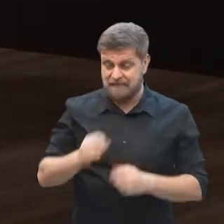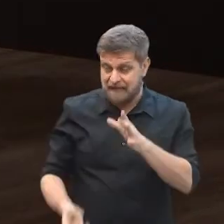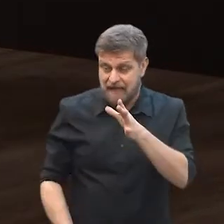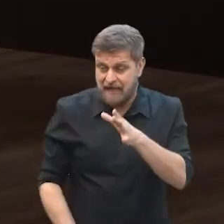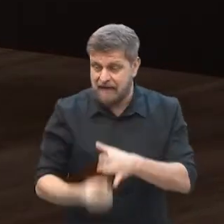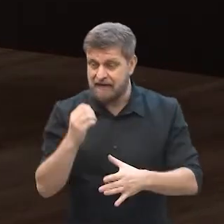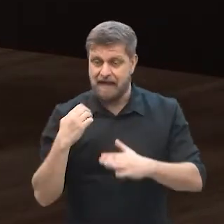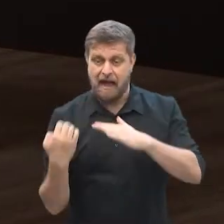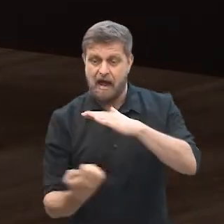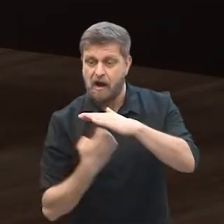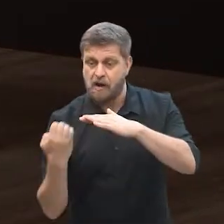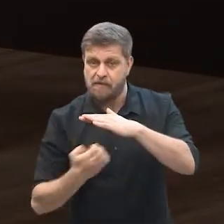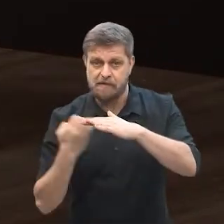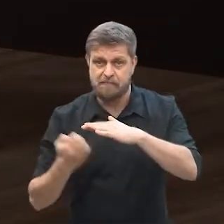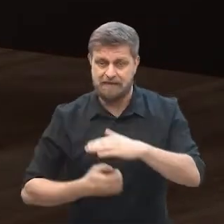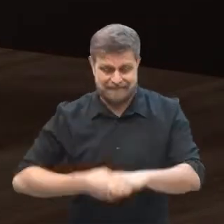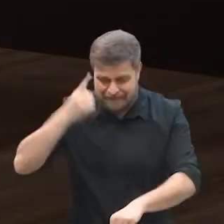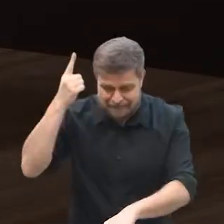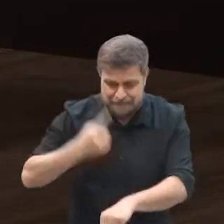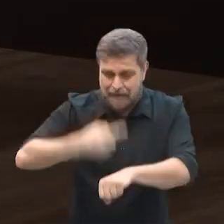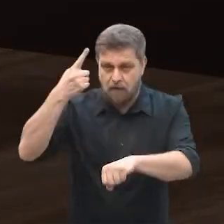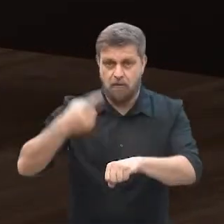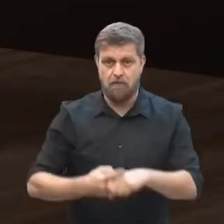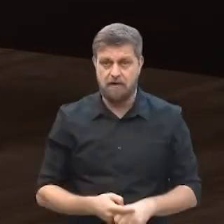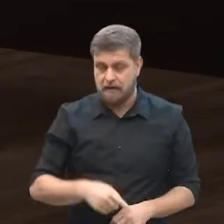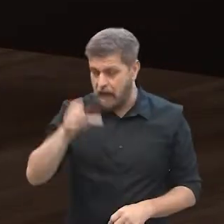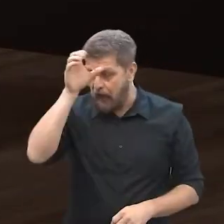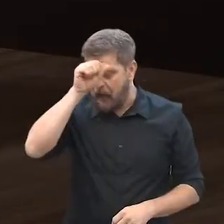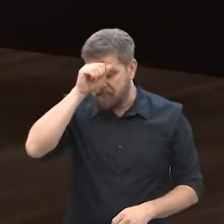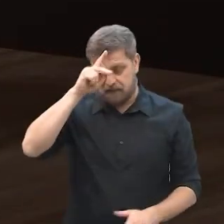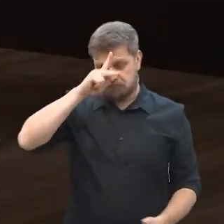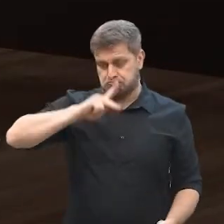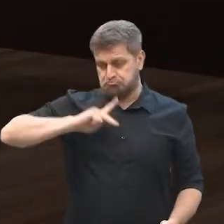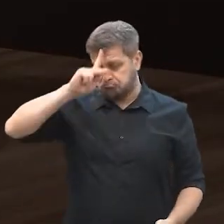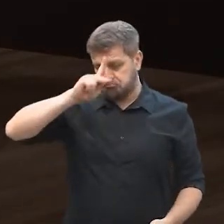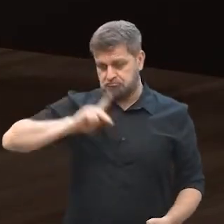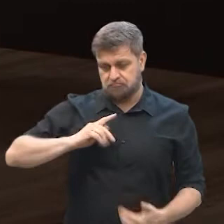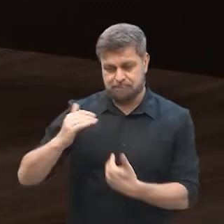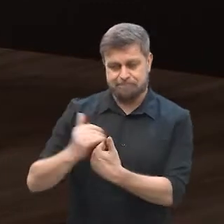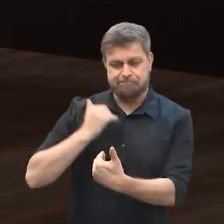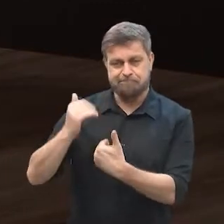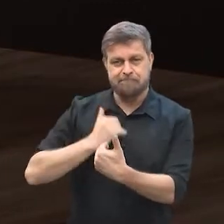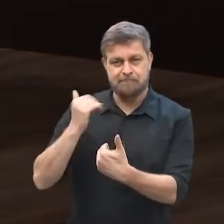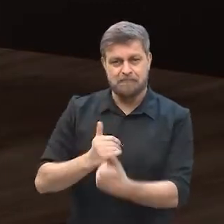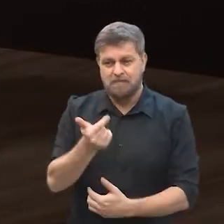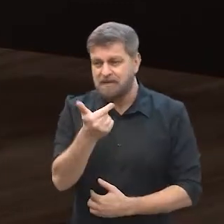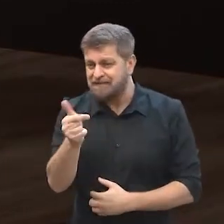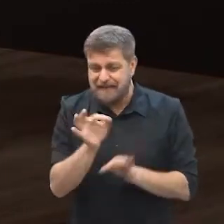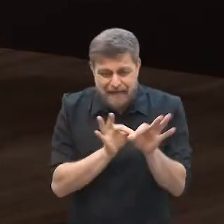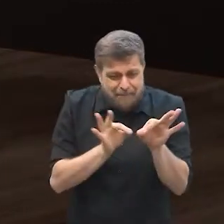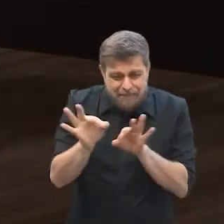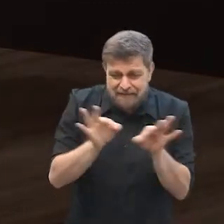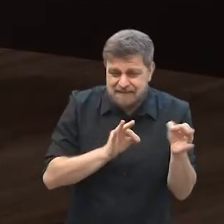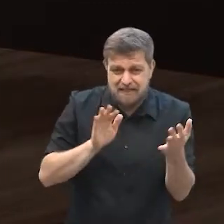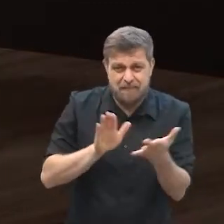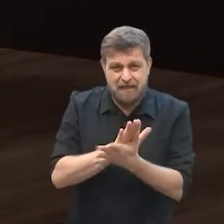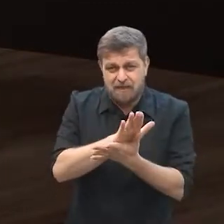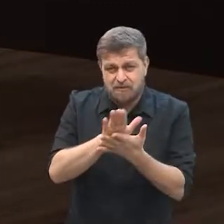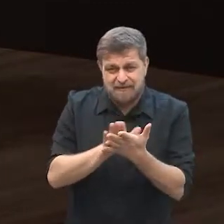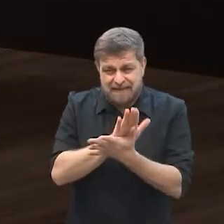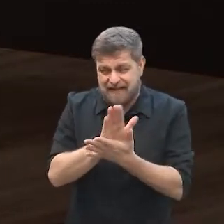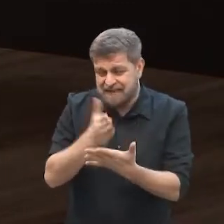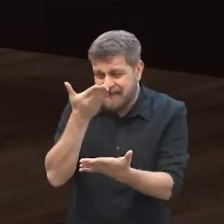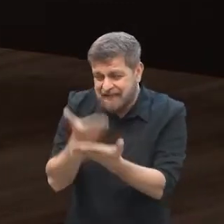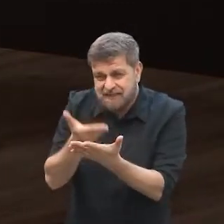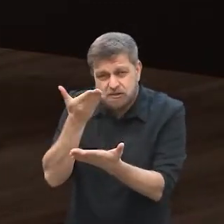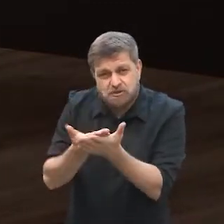por necessidade, ou seja, do nada ela tem que aprender a se virar e talvez não tenha esse tanto tempo para fazer esse